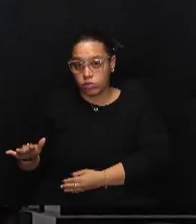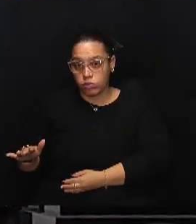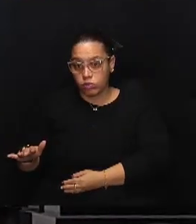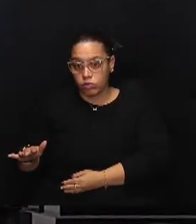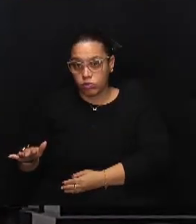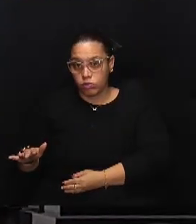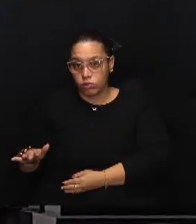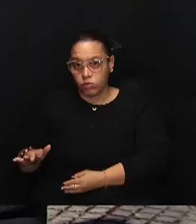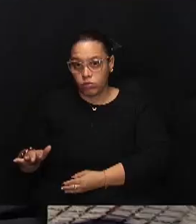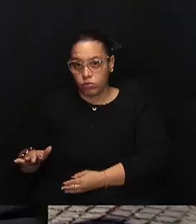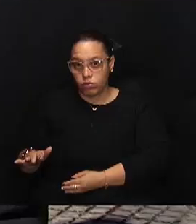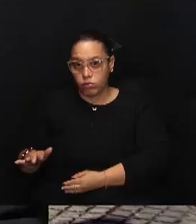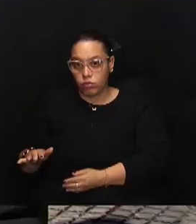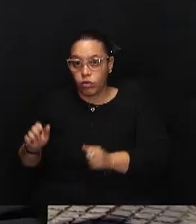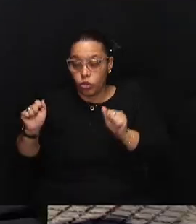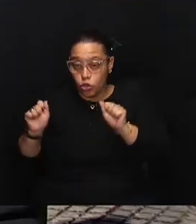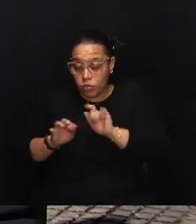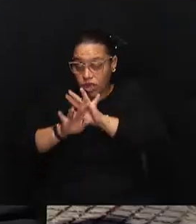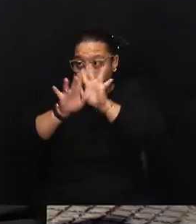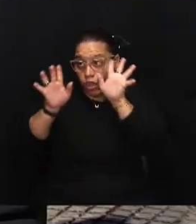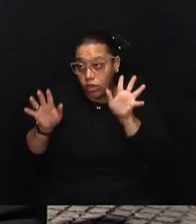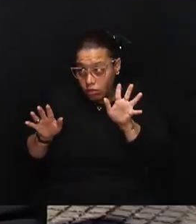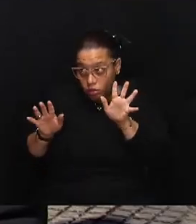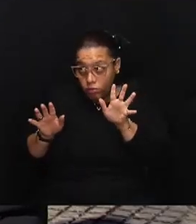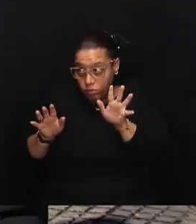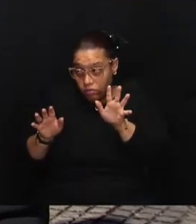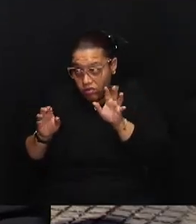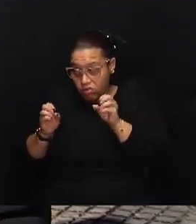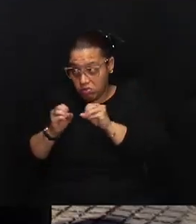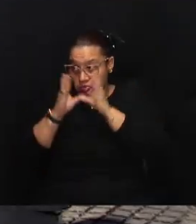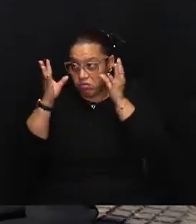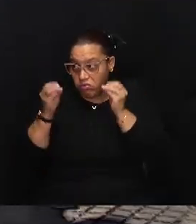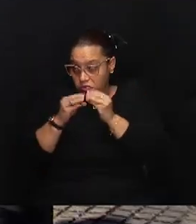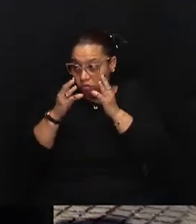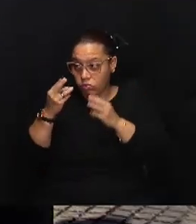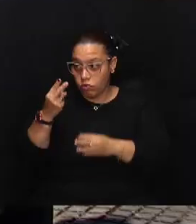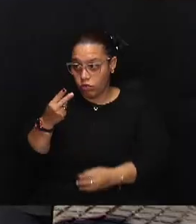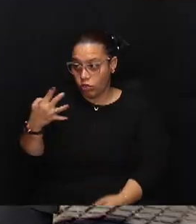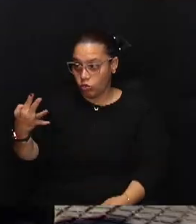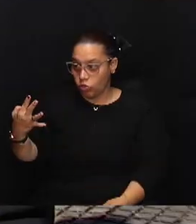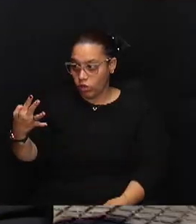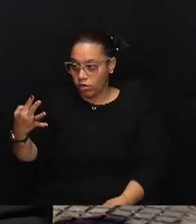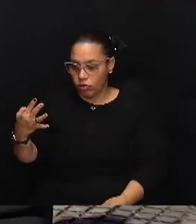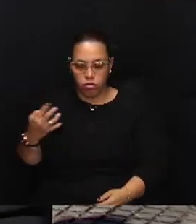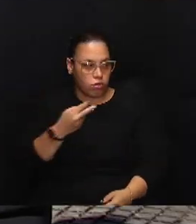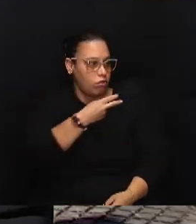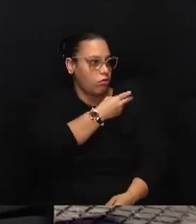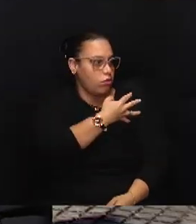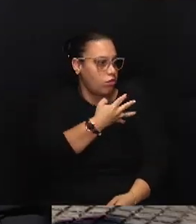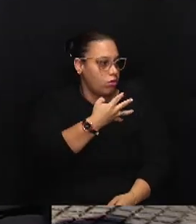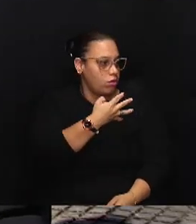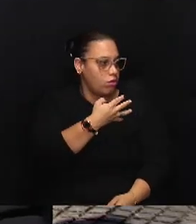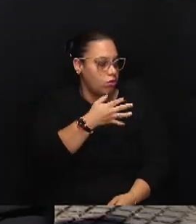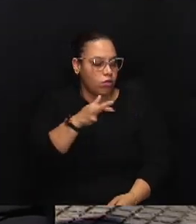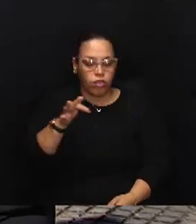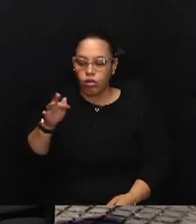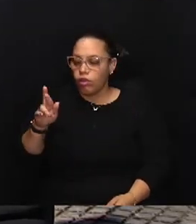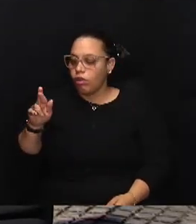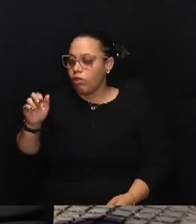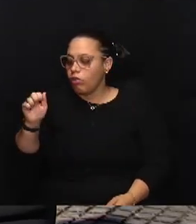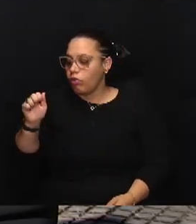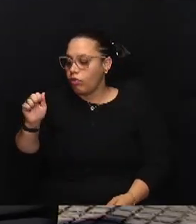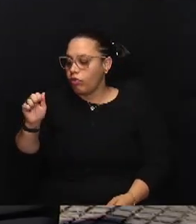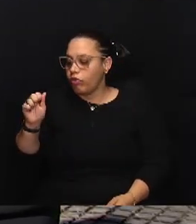gente tem aqui de milagreiro de cemitério que eu encontrei 24. 24. Fraquita.